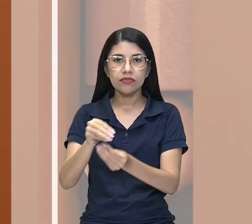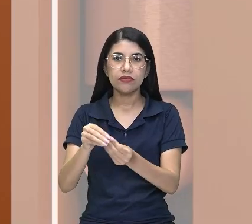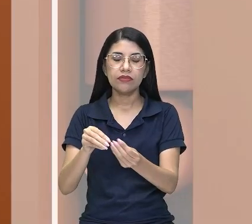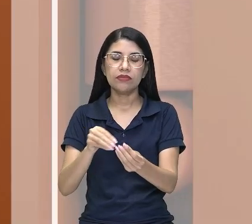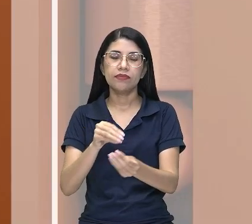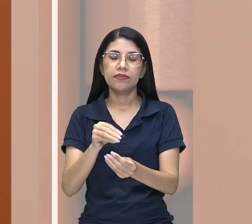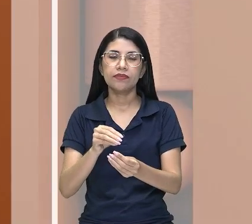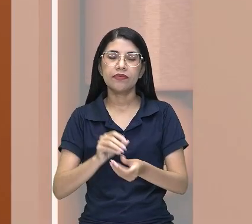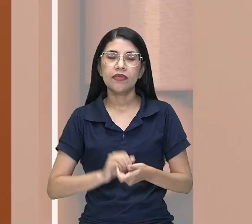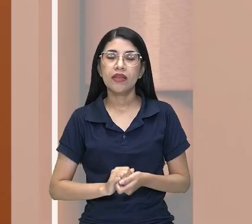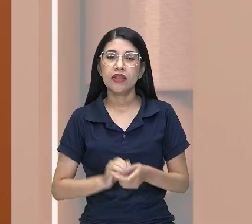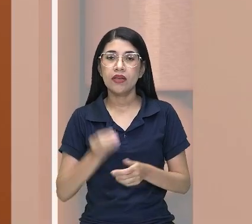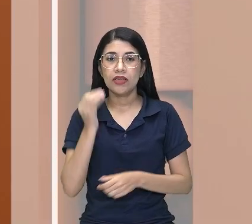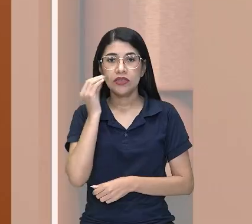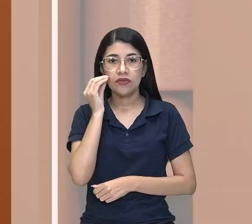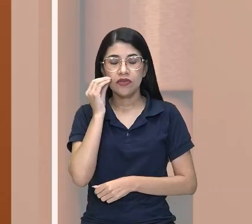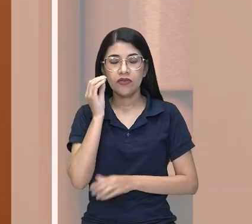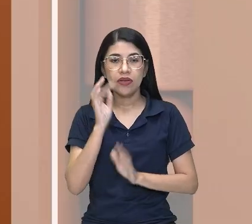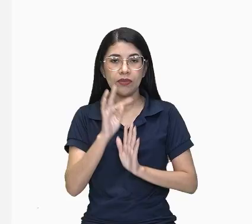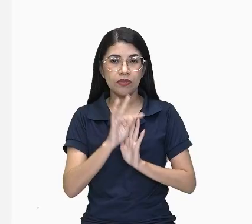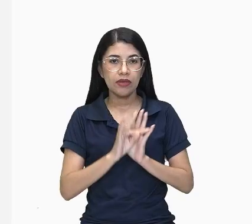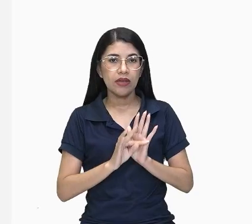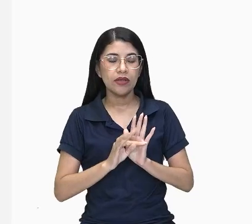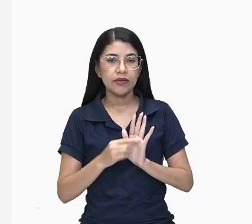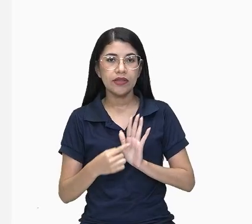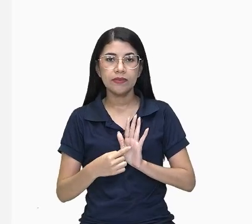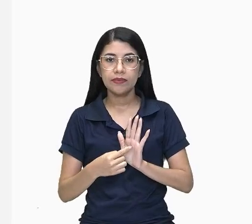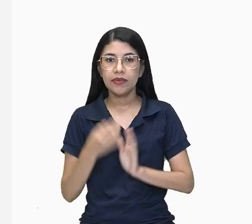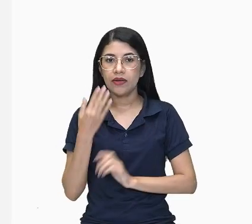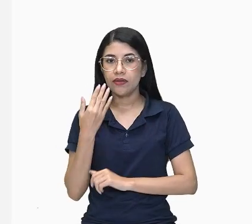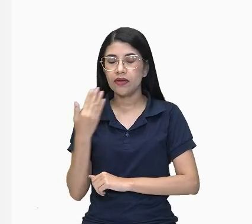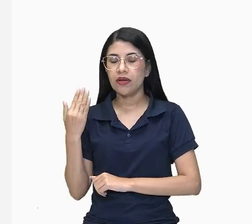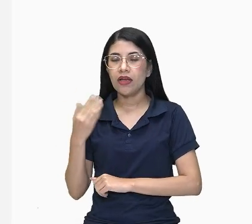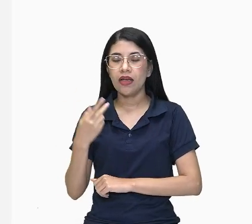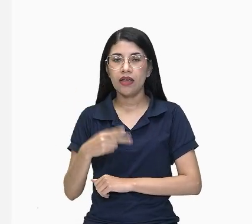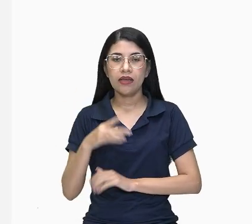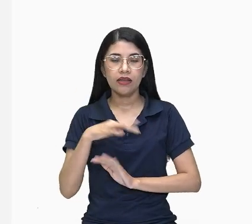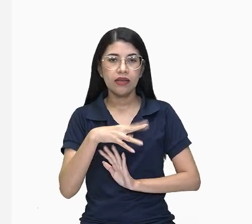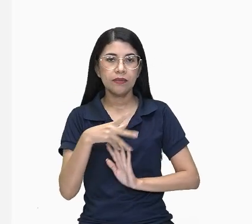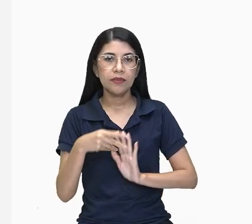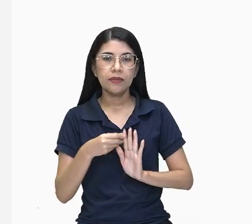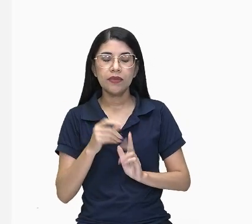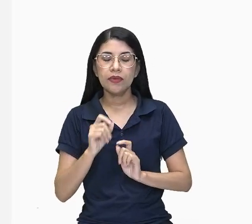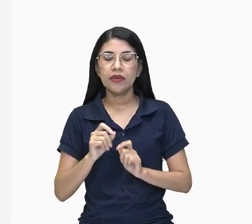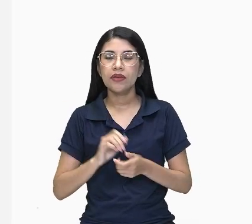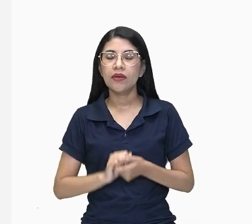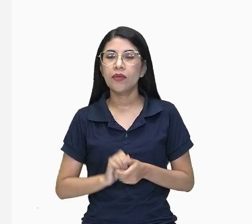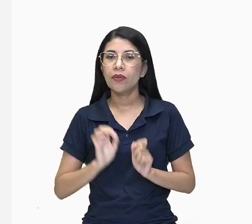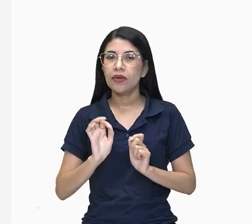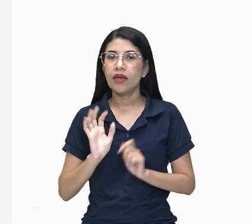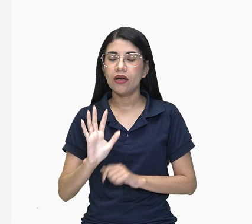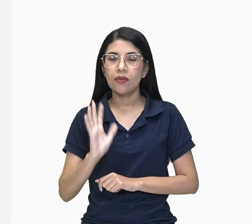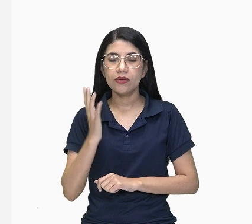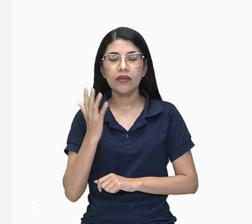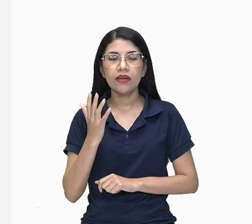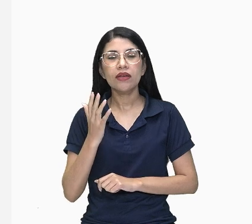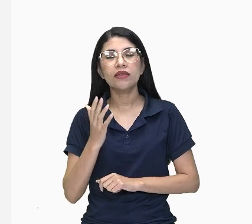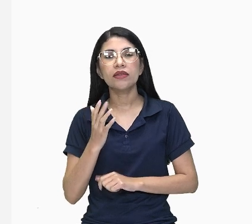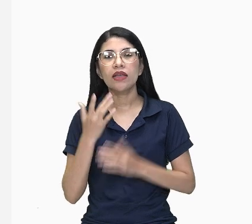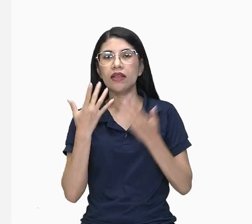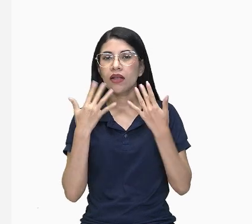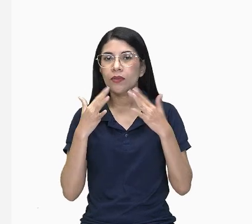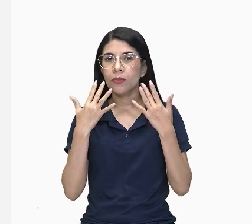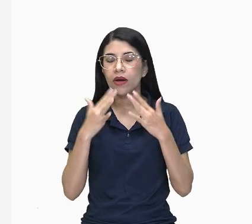vai verificar no nosso texto que nós temos na Amazônia esse fenômeno natural que pode